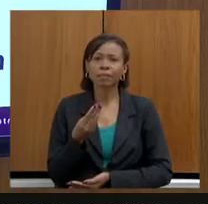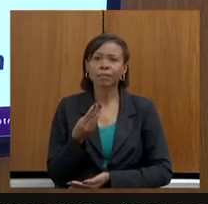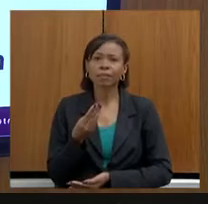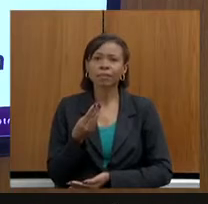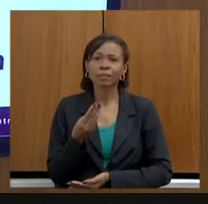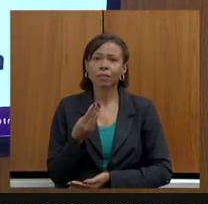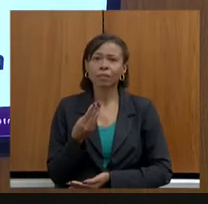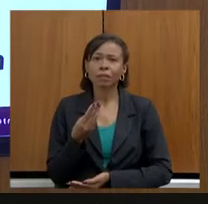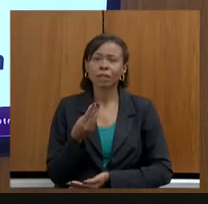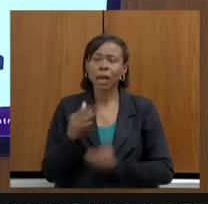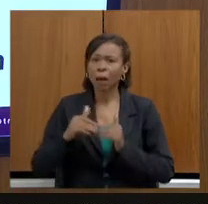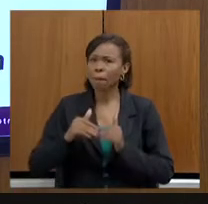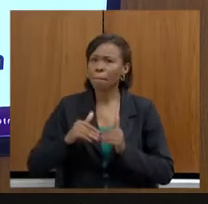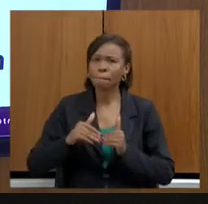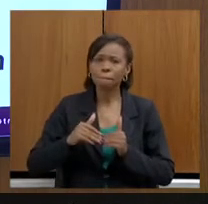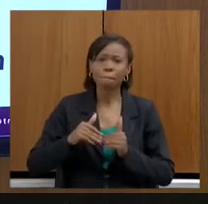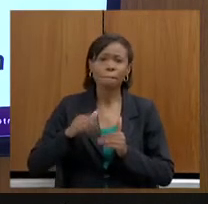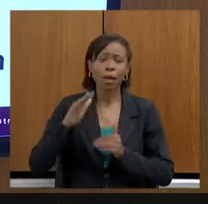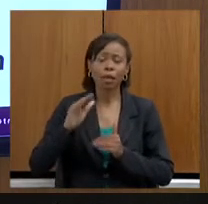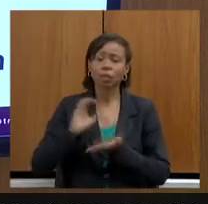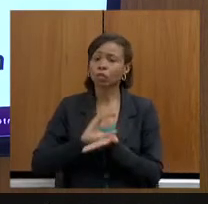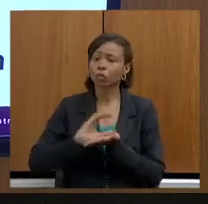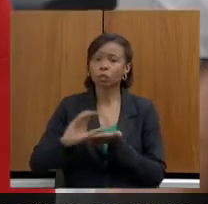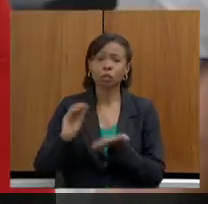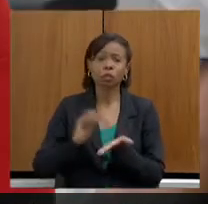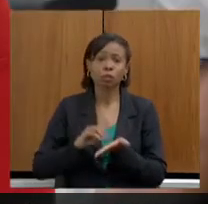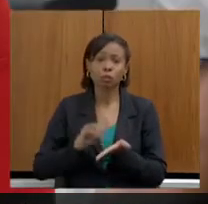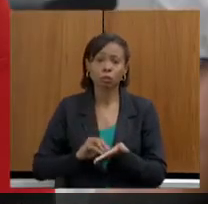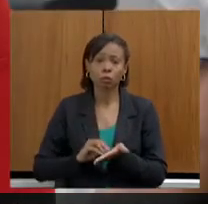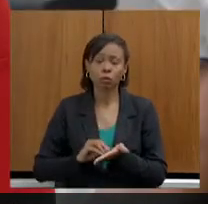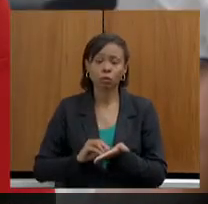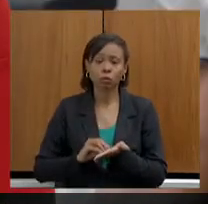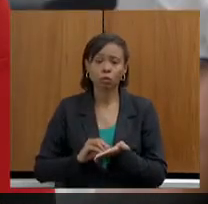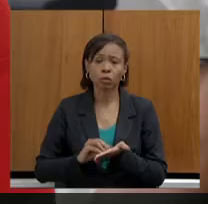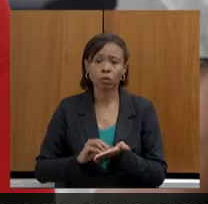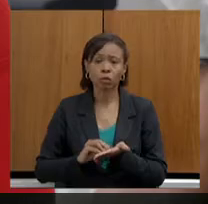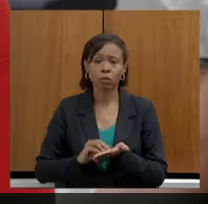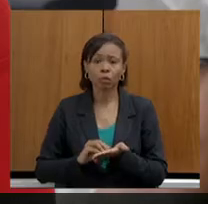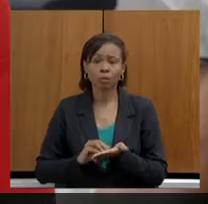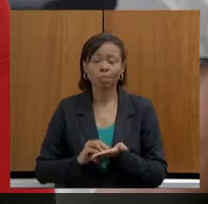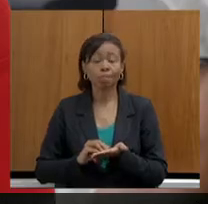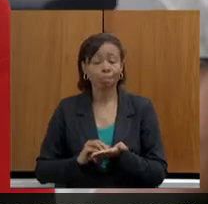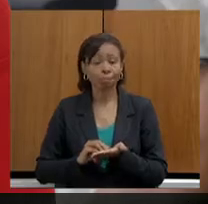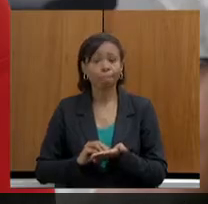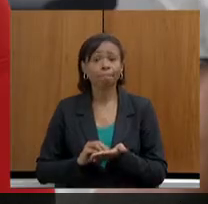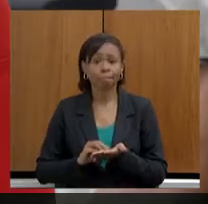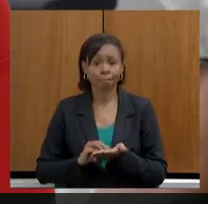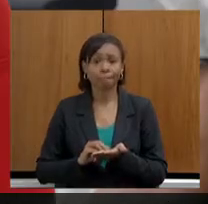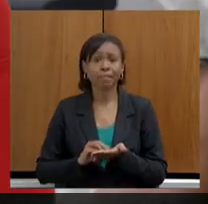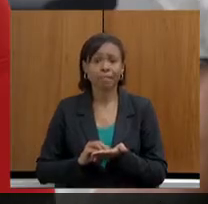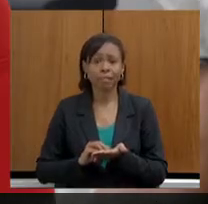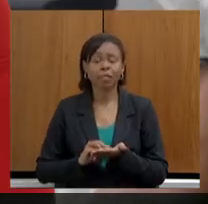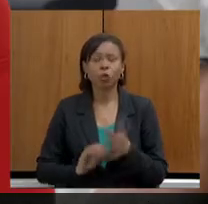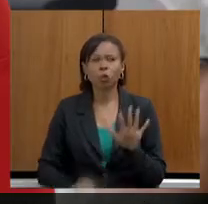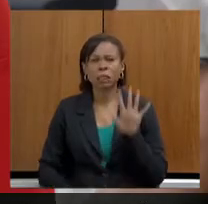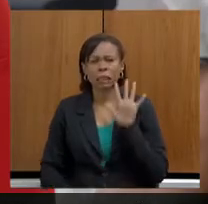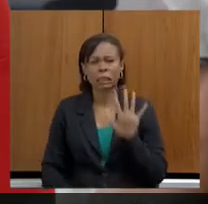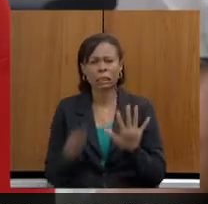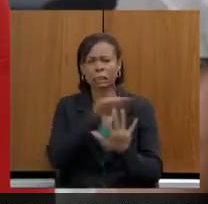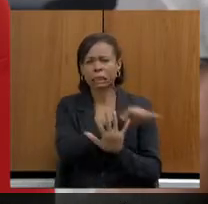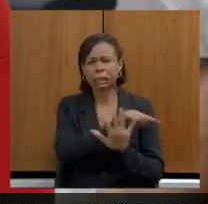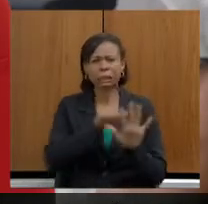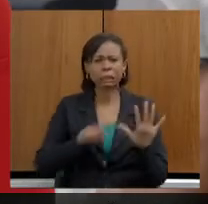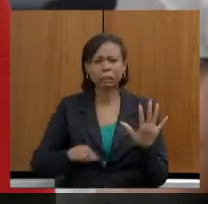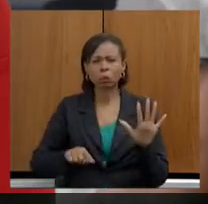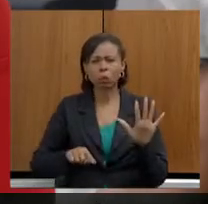900 897 reais são Cinco Folhas no mínimo